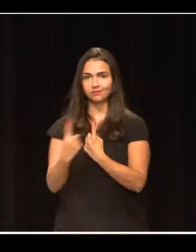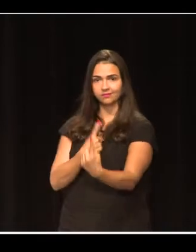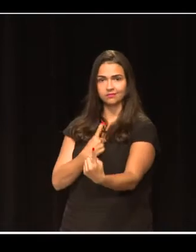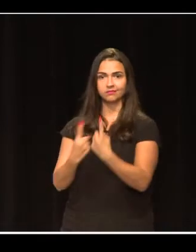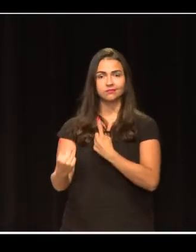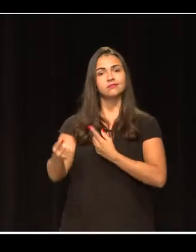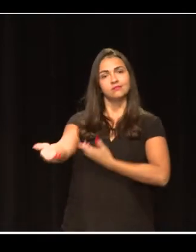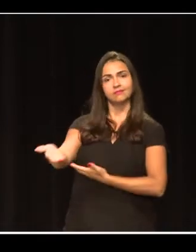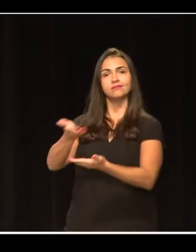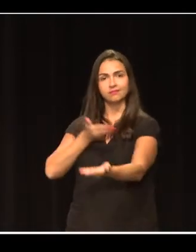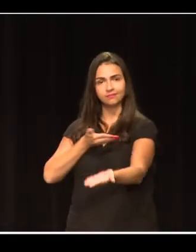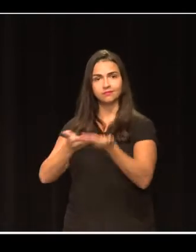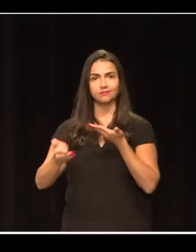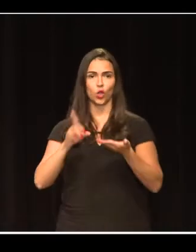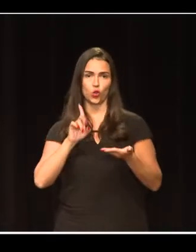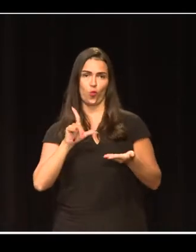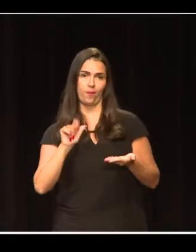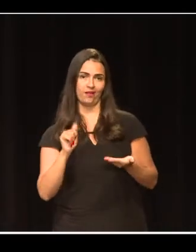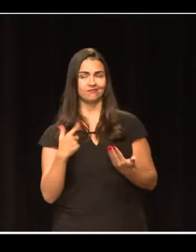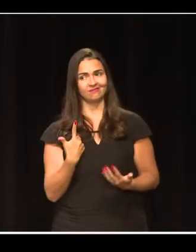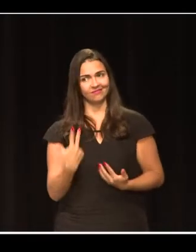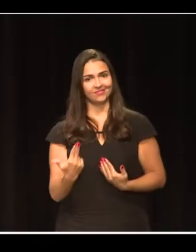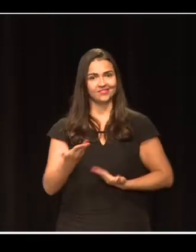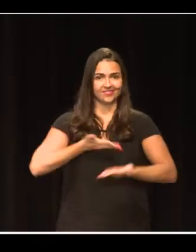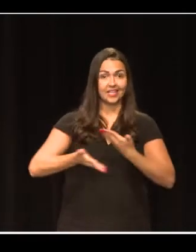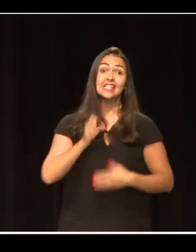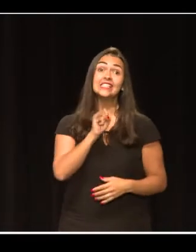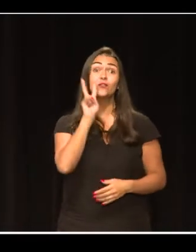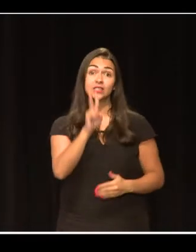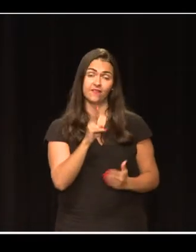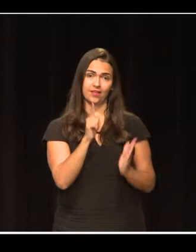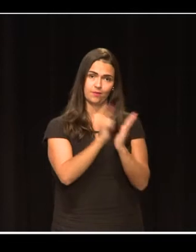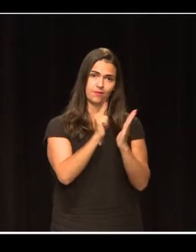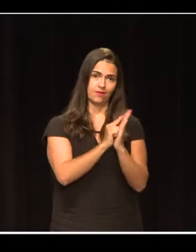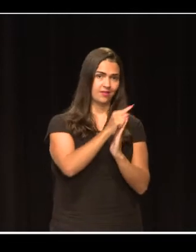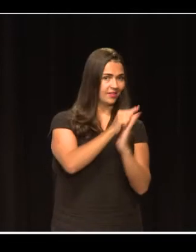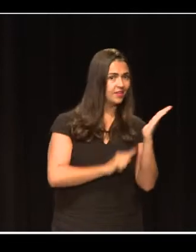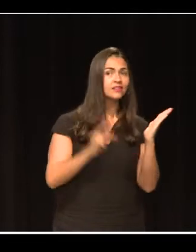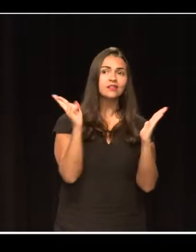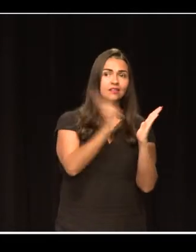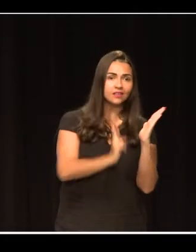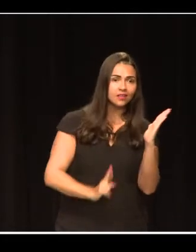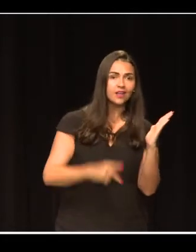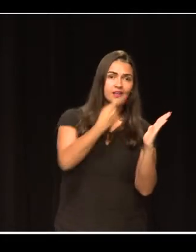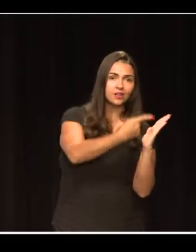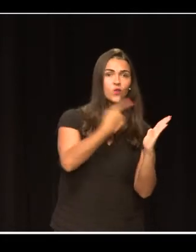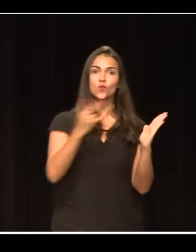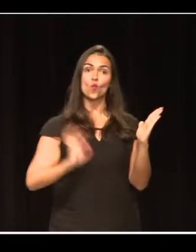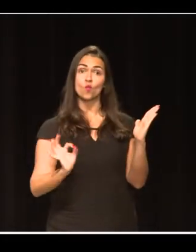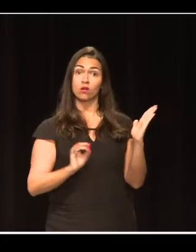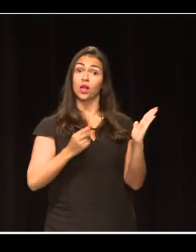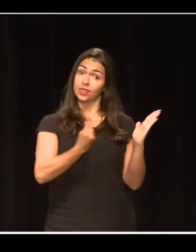a gente olha com atenção as pistas, os dizeres e os não dizeres dos estudantes, a gente também tem a possibilidade de ir aprendendo e repensando